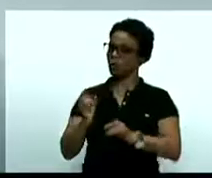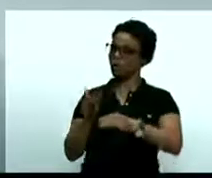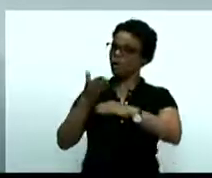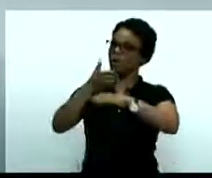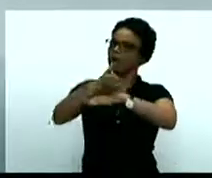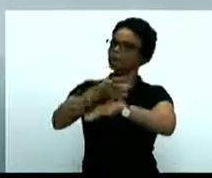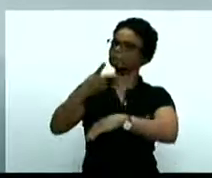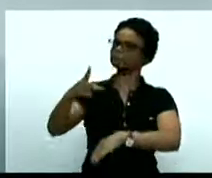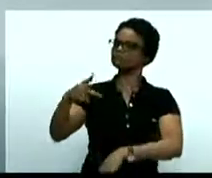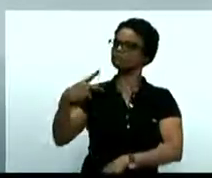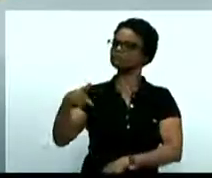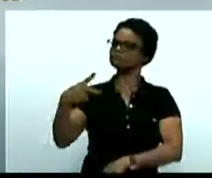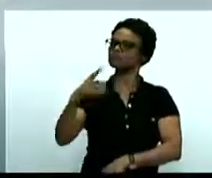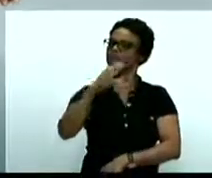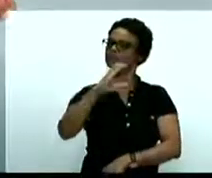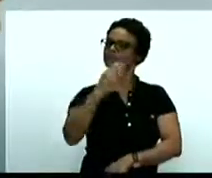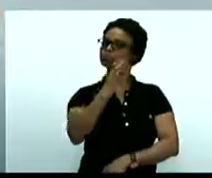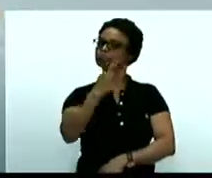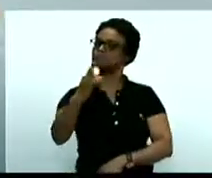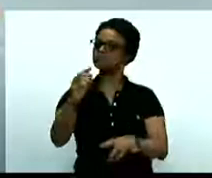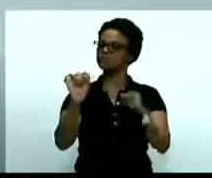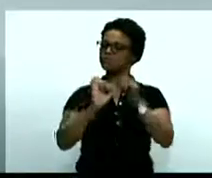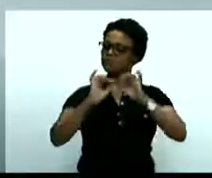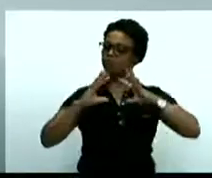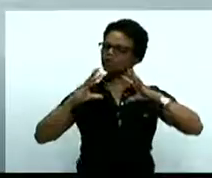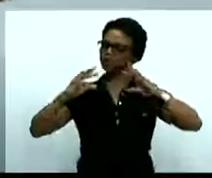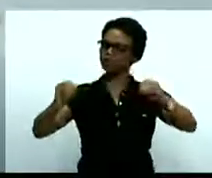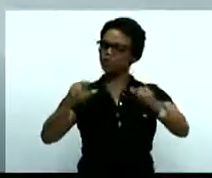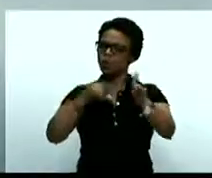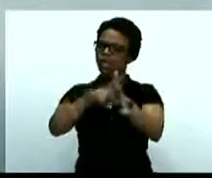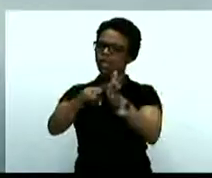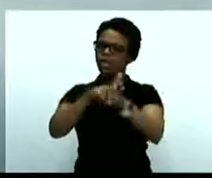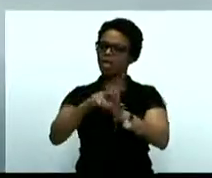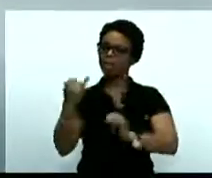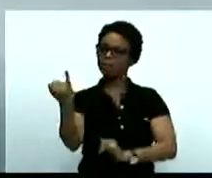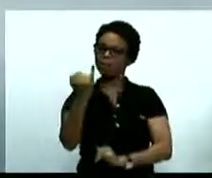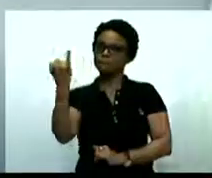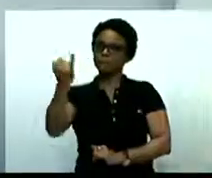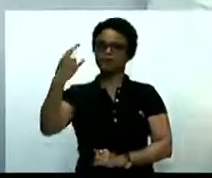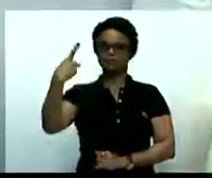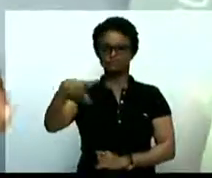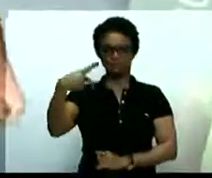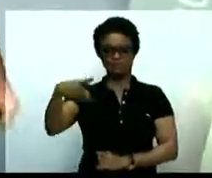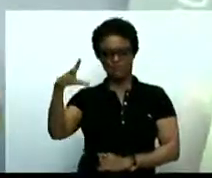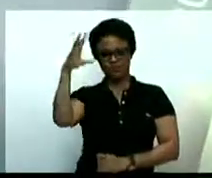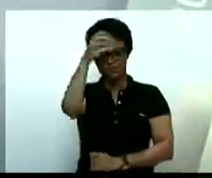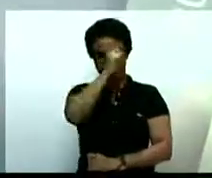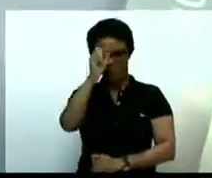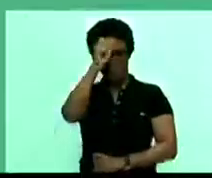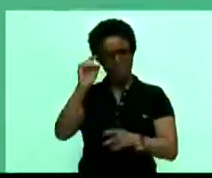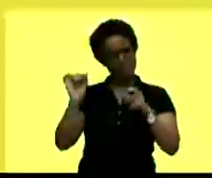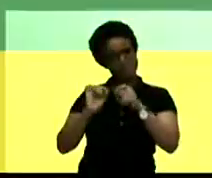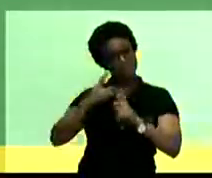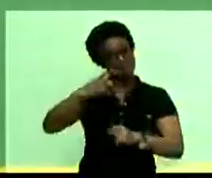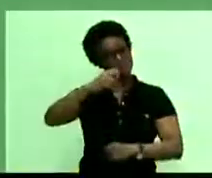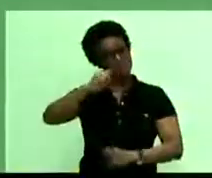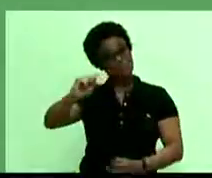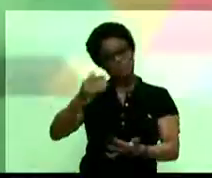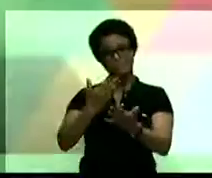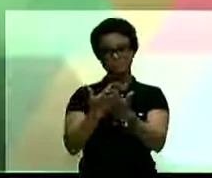seu ambiente virtual e completar este ciclo fundamental para a sua aprendizagem, fazendo a pós-aula.